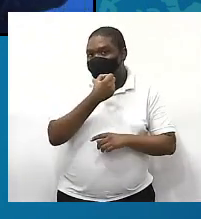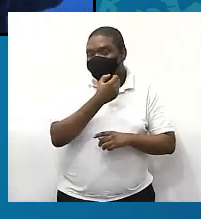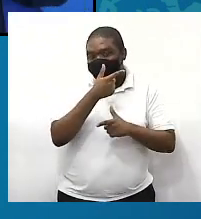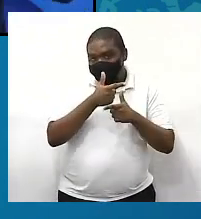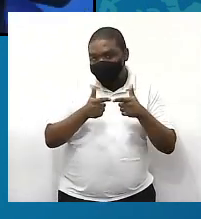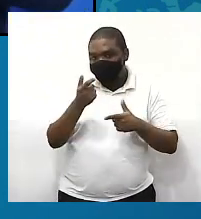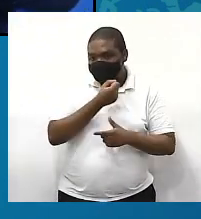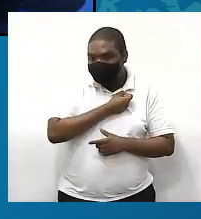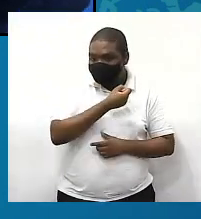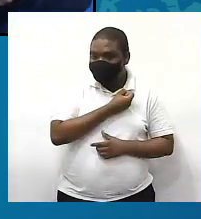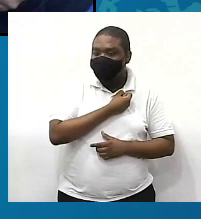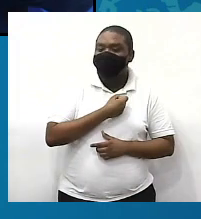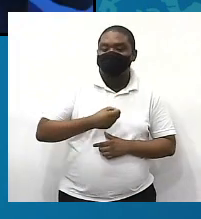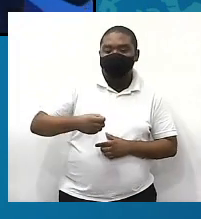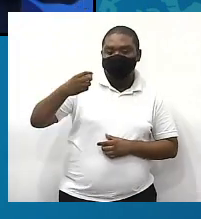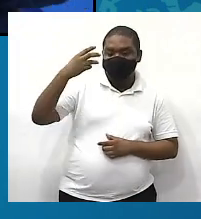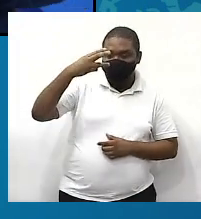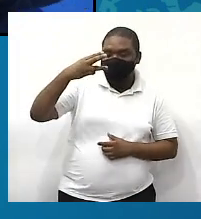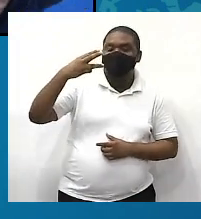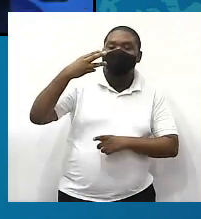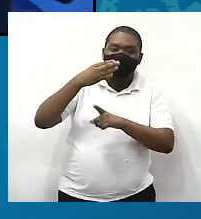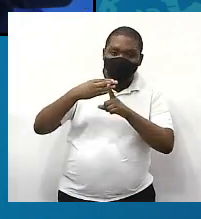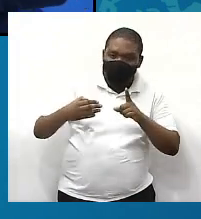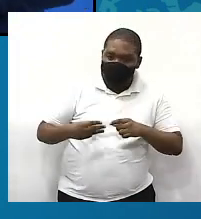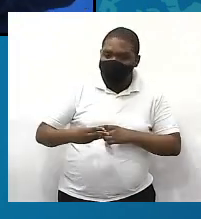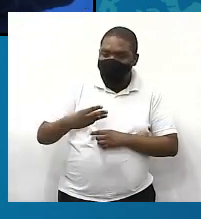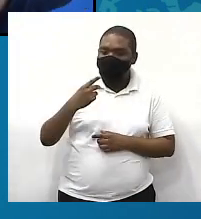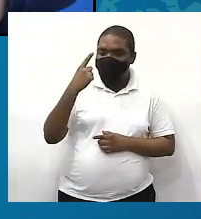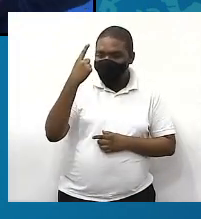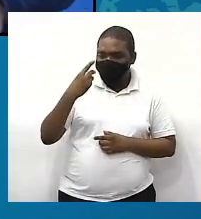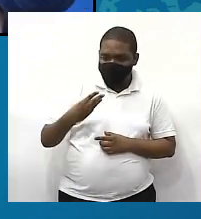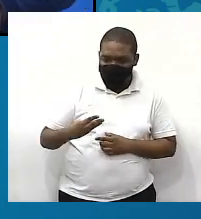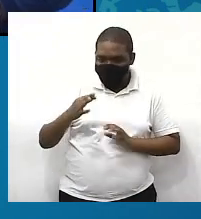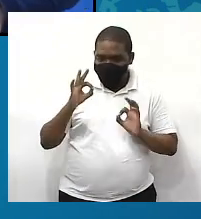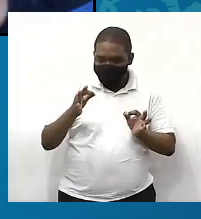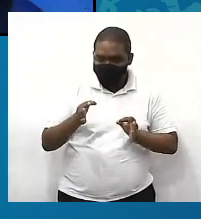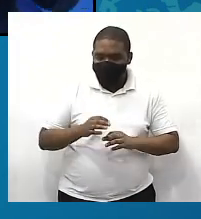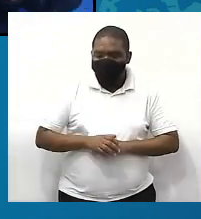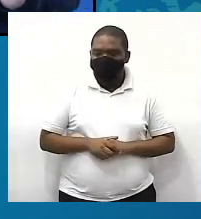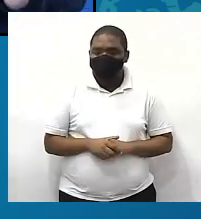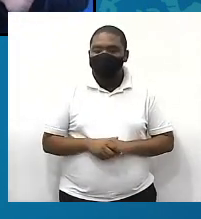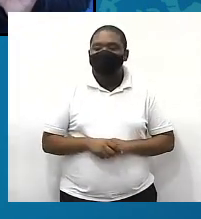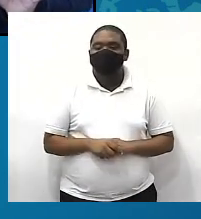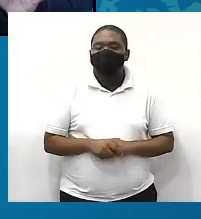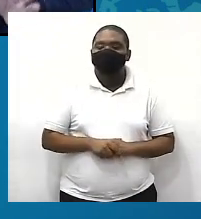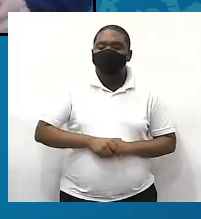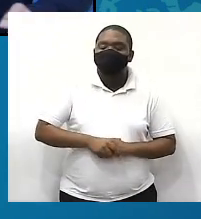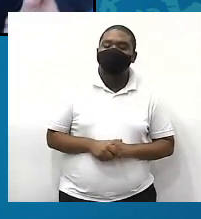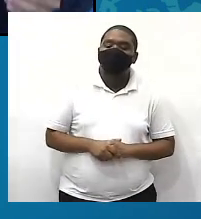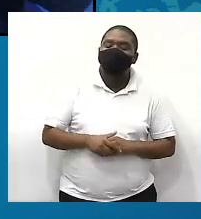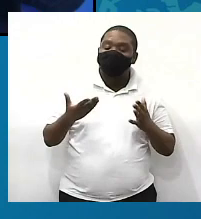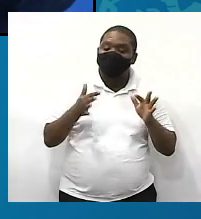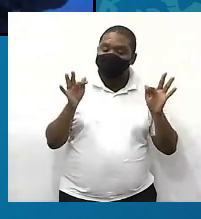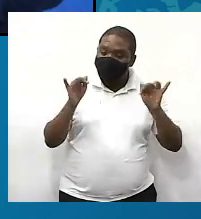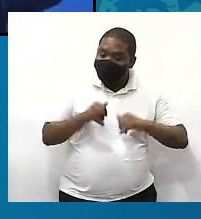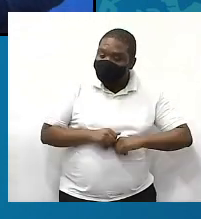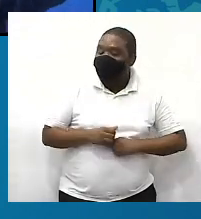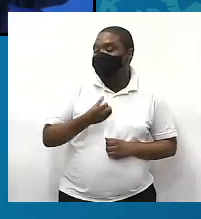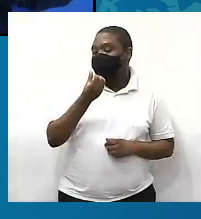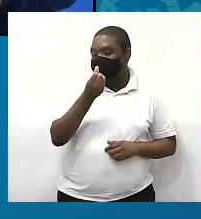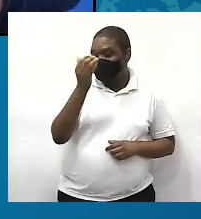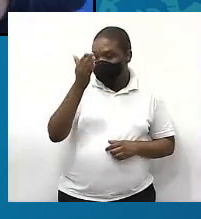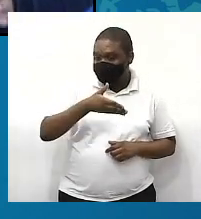aí eu divido numerador por 3, denominador por 3, 1/3. Tá tranquilo? Vamos lá para a gente fechar a questão. 6 de